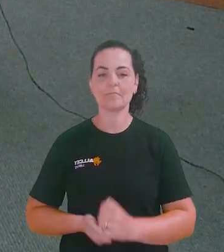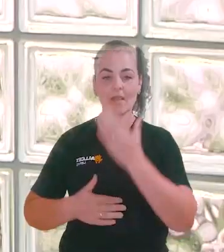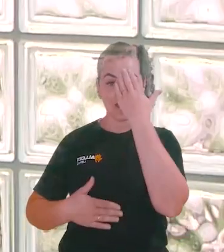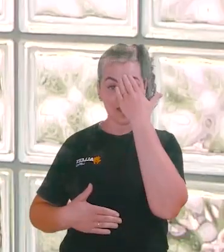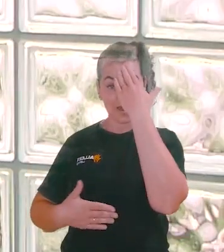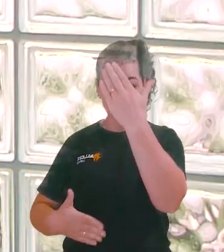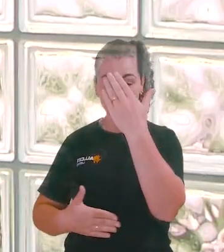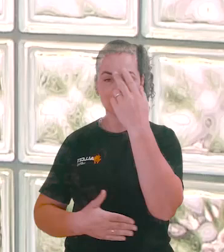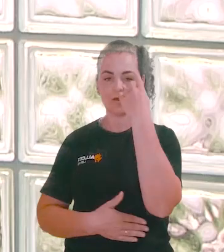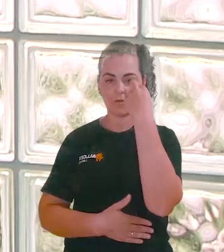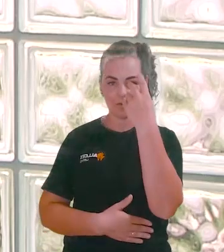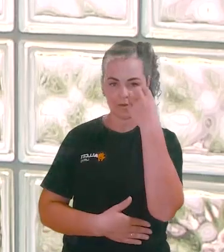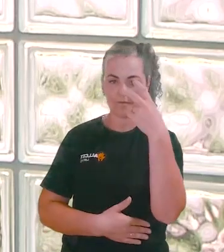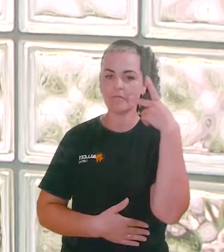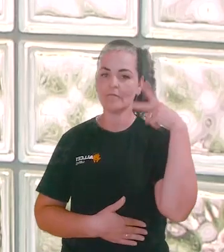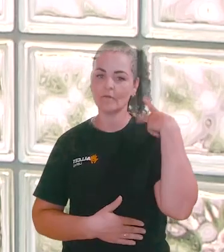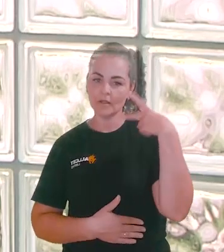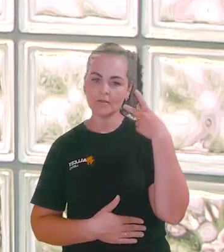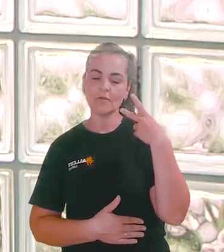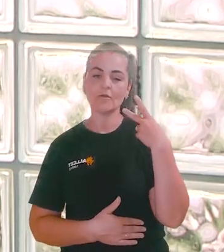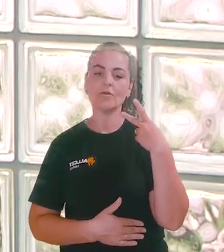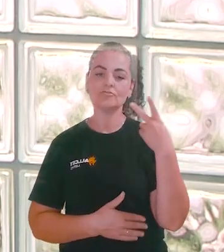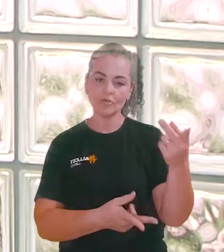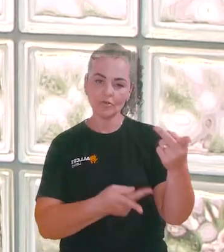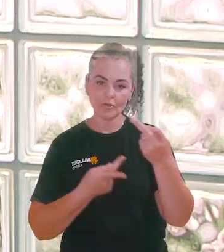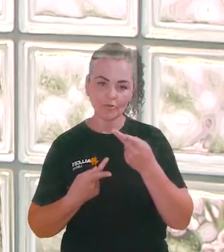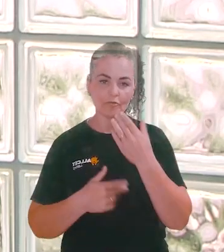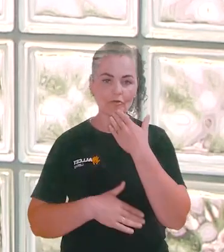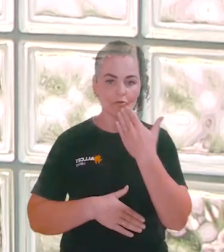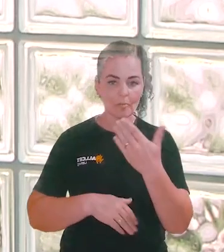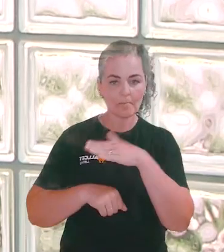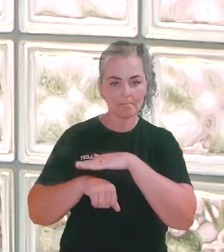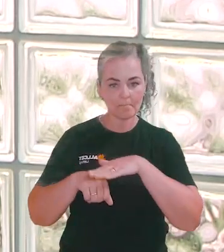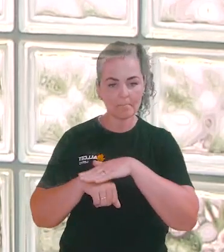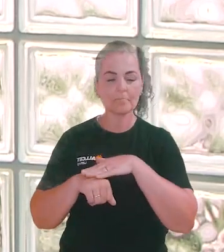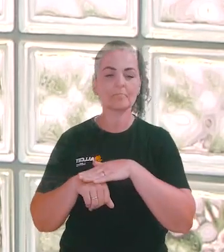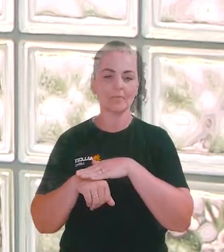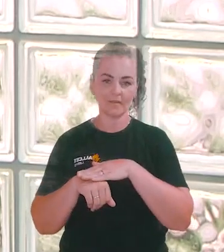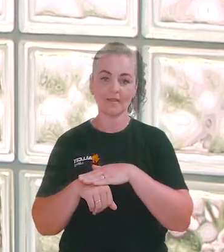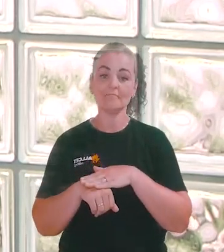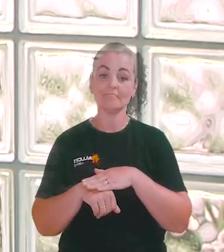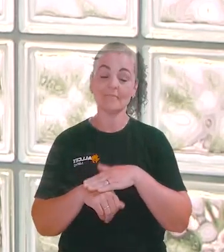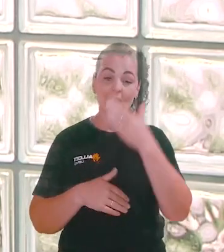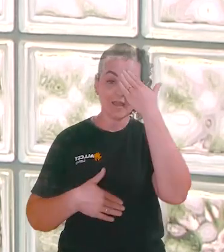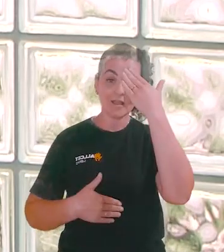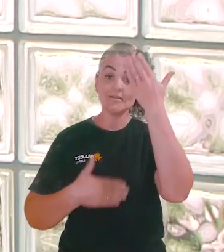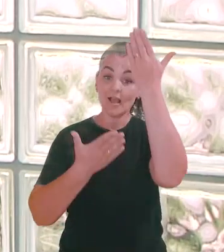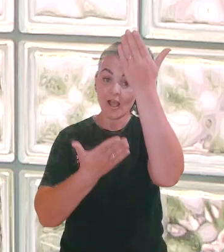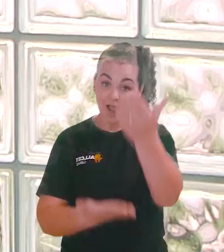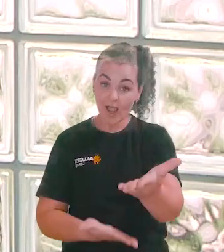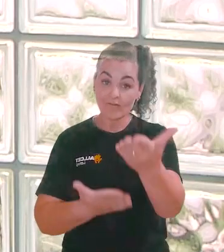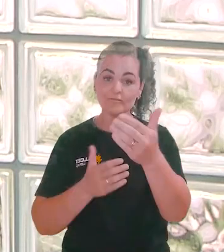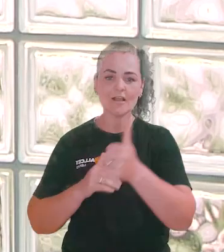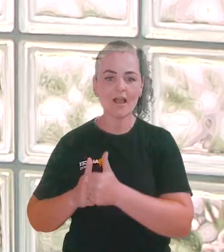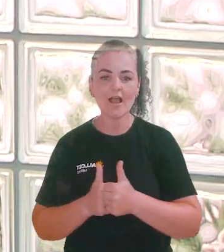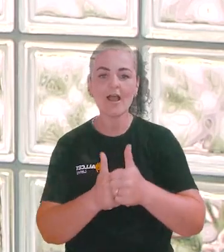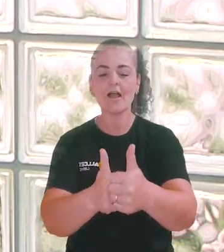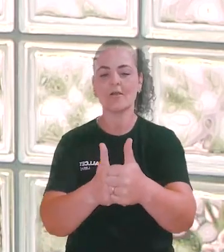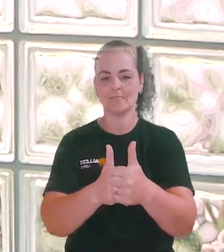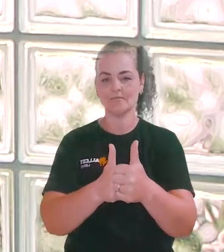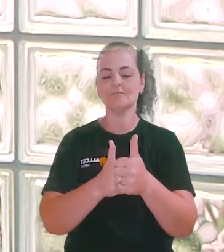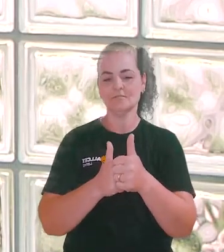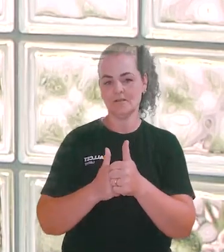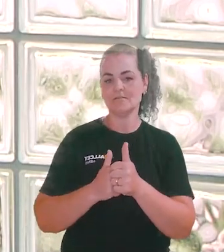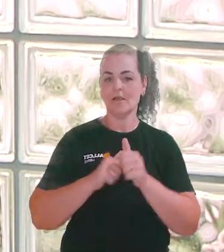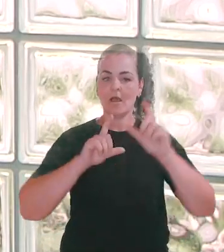Voluntariado. Nós agradecemos também o vereador Jonathan Henke pela indicação desta entidade e um agradecimento especial a você,